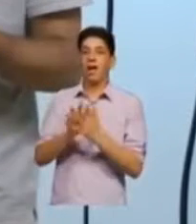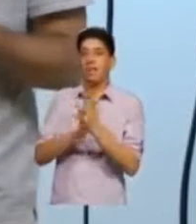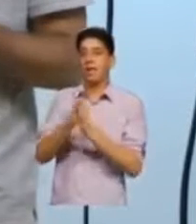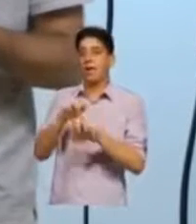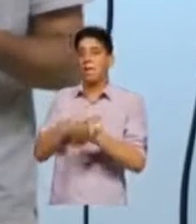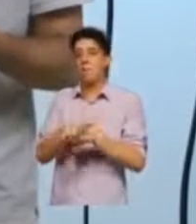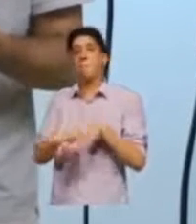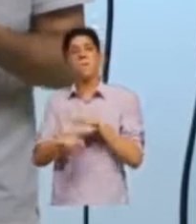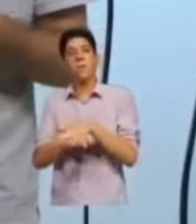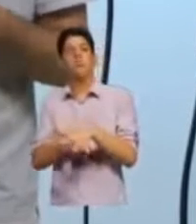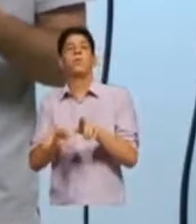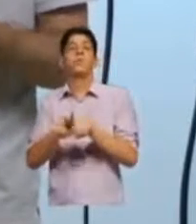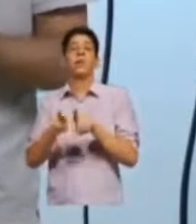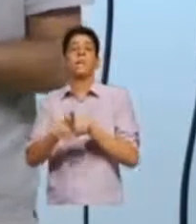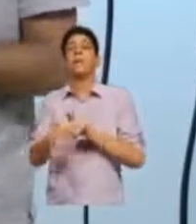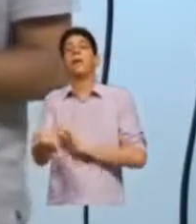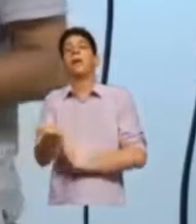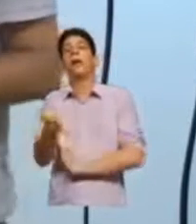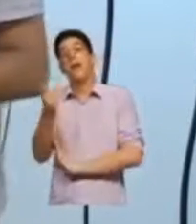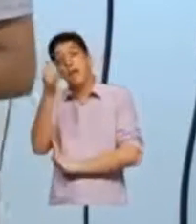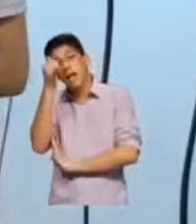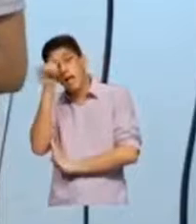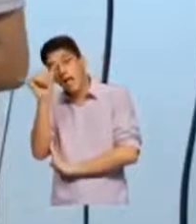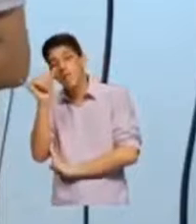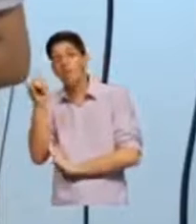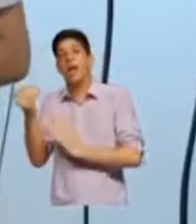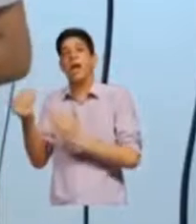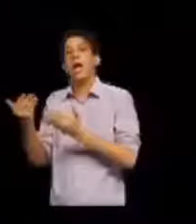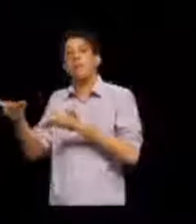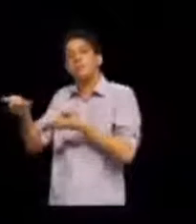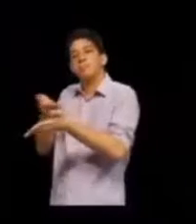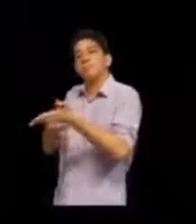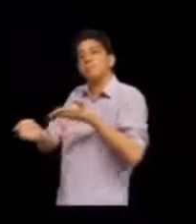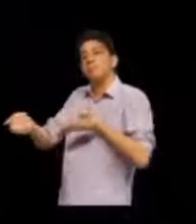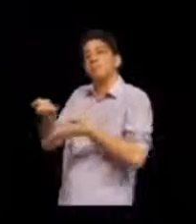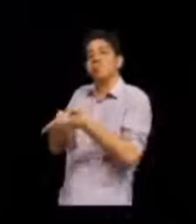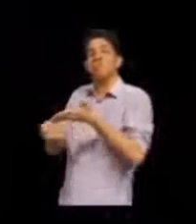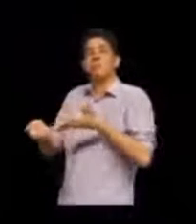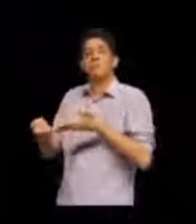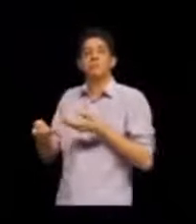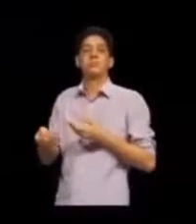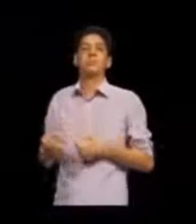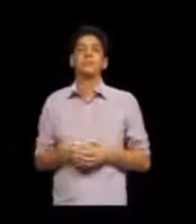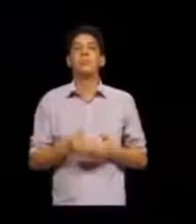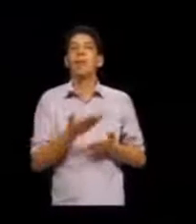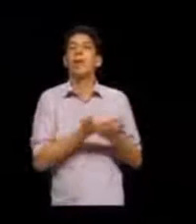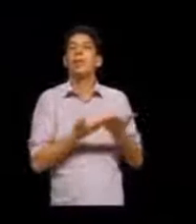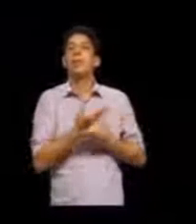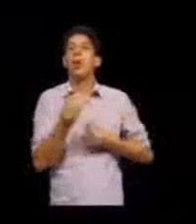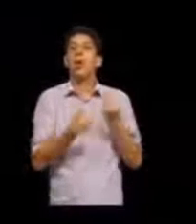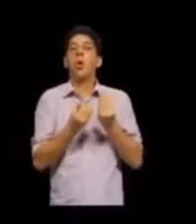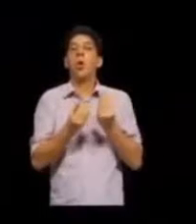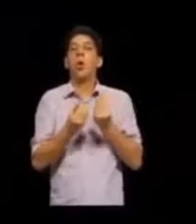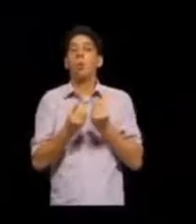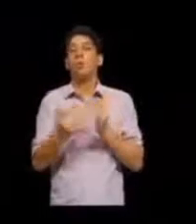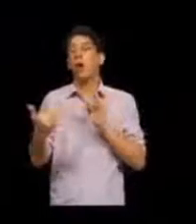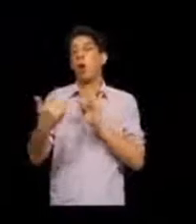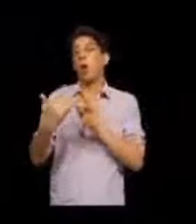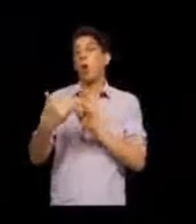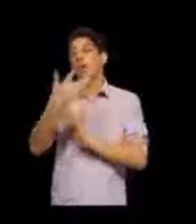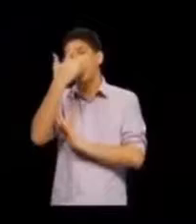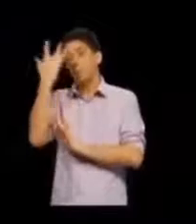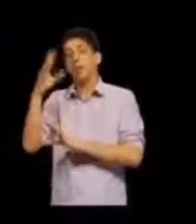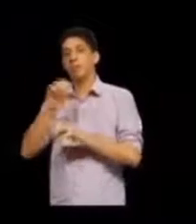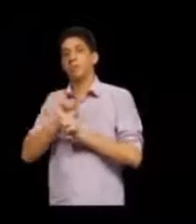mãos e do não compartilhamento de objetos pessoais. O tratamento: evitar contato com as pessoas contaminadas